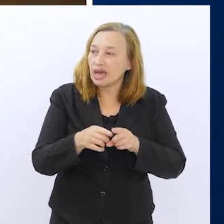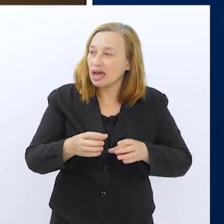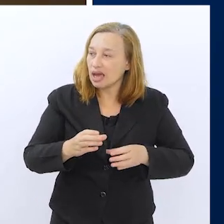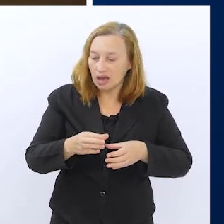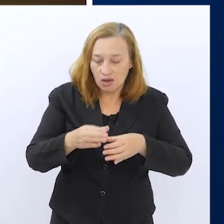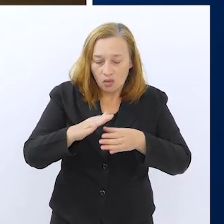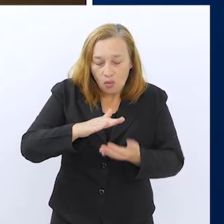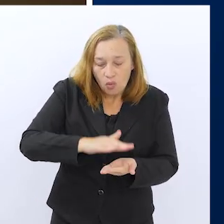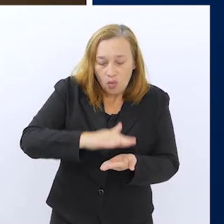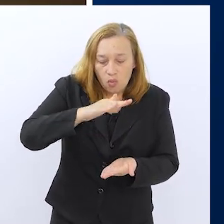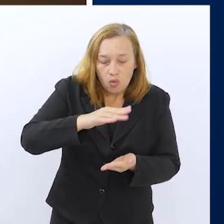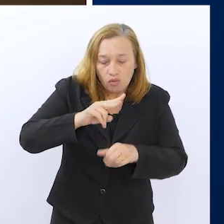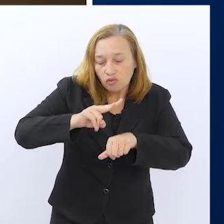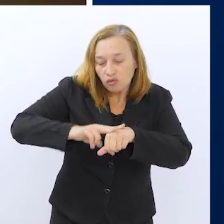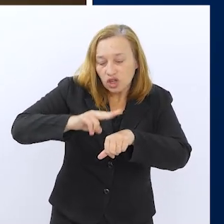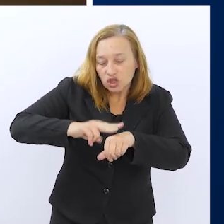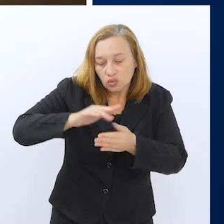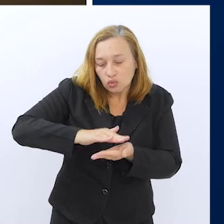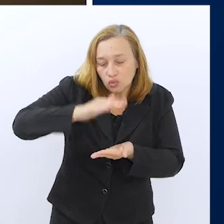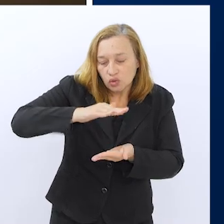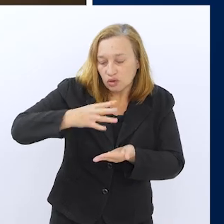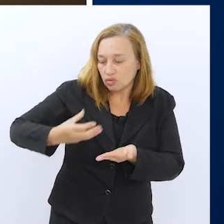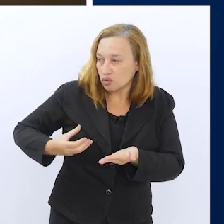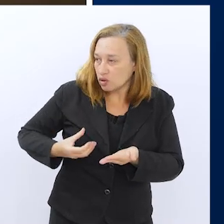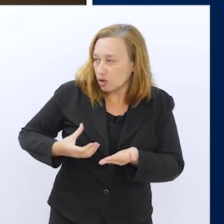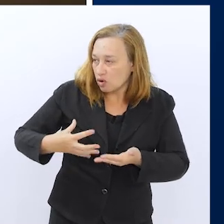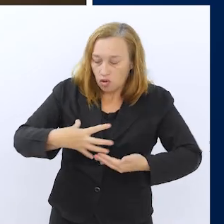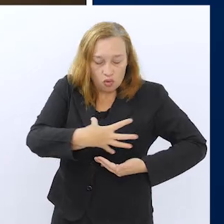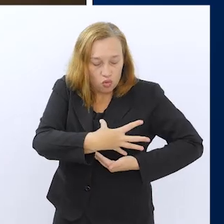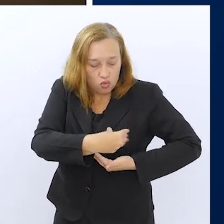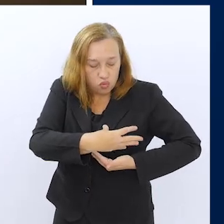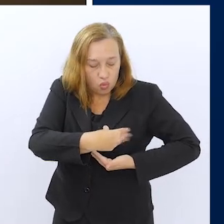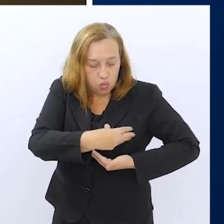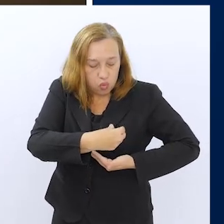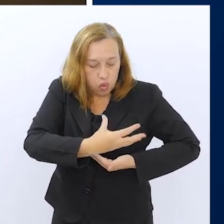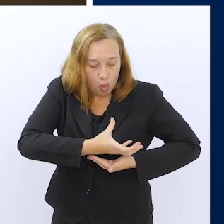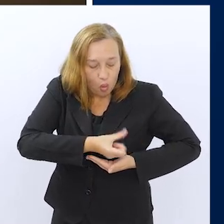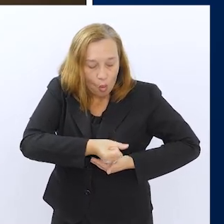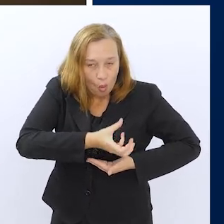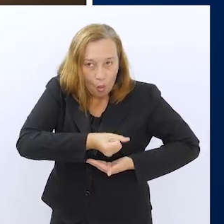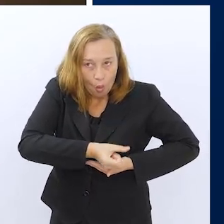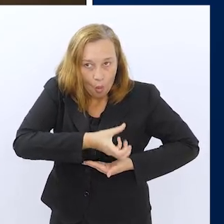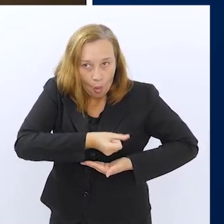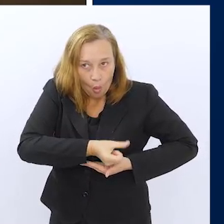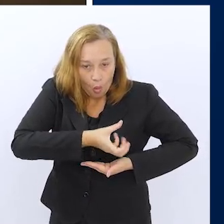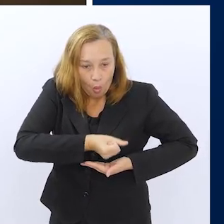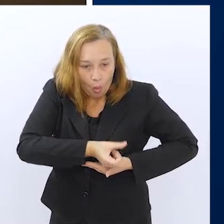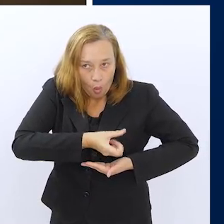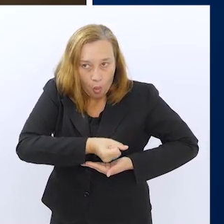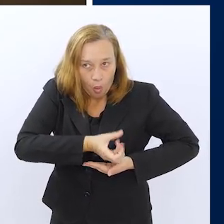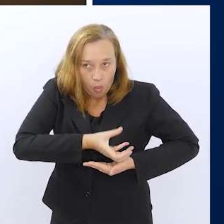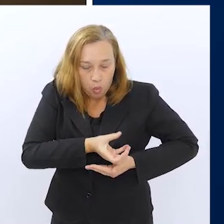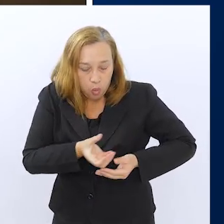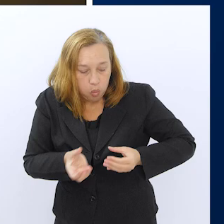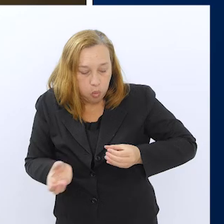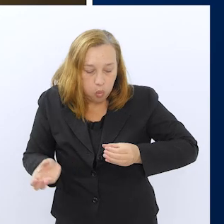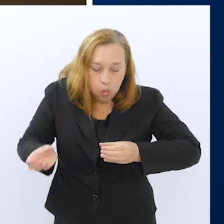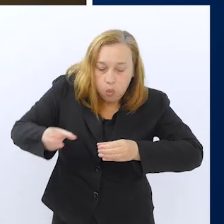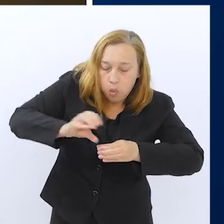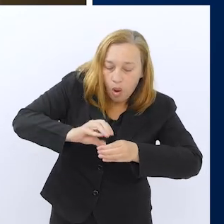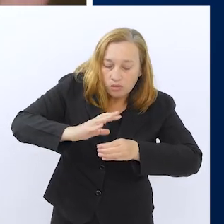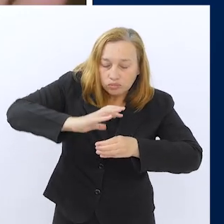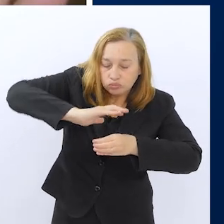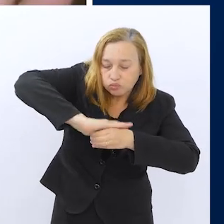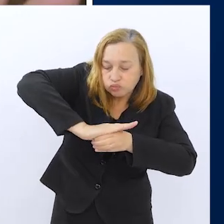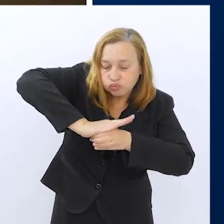dos frascos né, para você fazer a ordenha do leite, que vai ser armazenado, né, na sua geladeira,